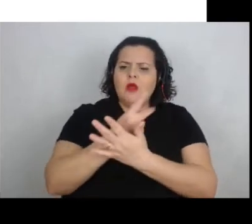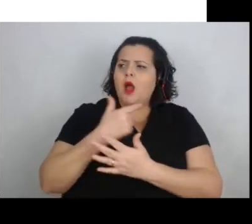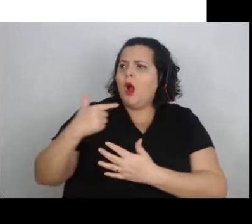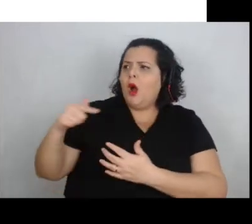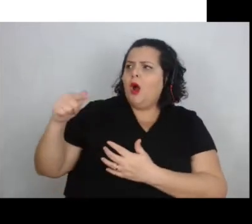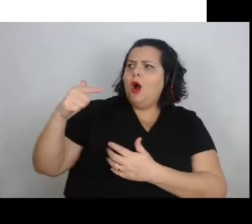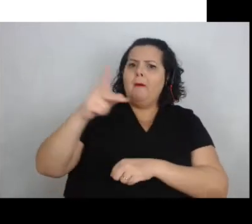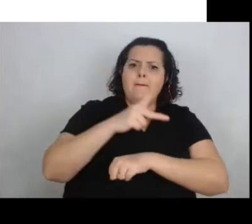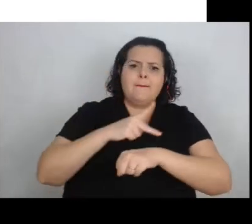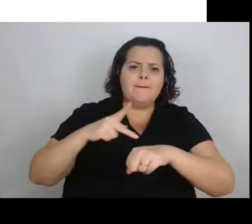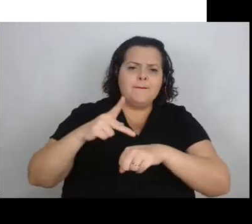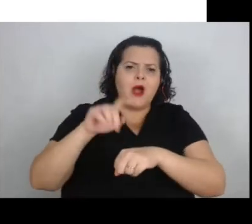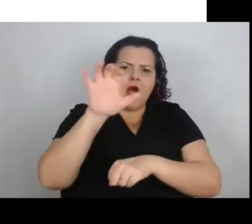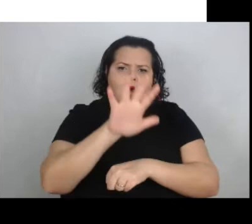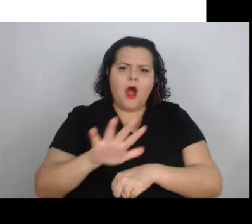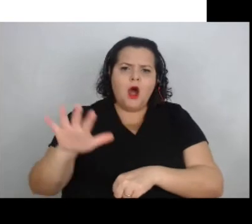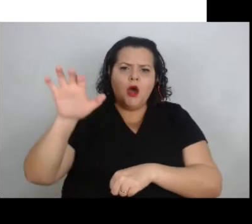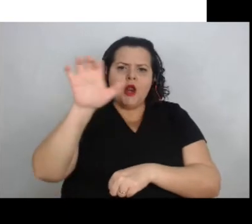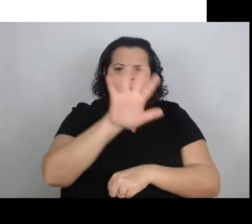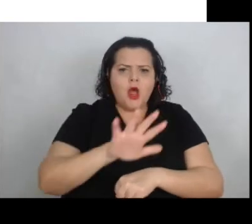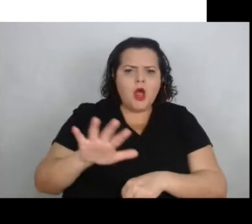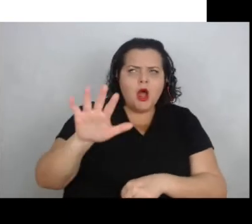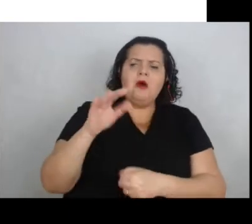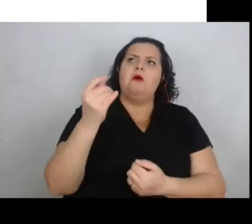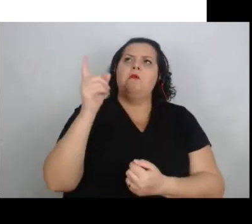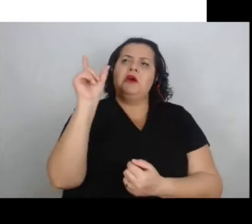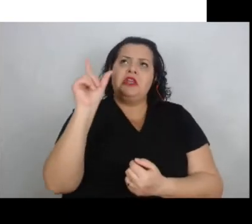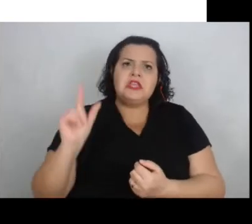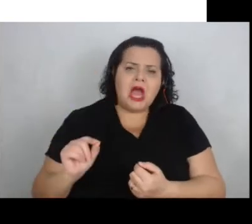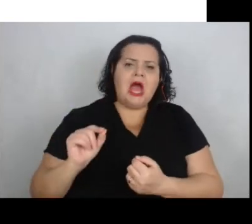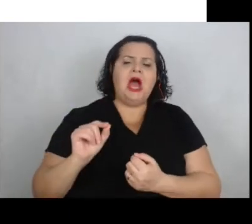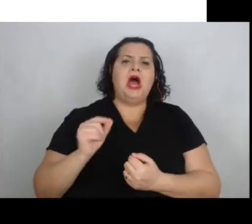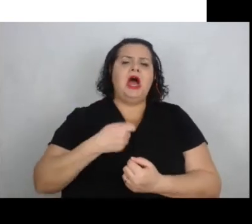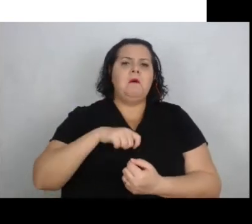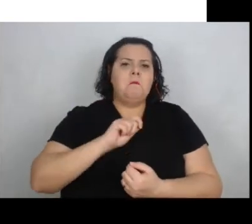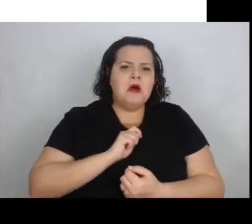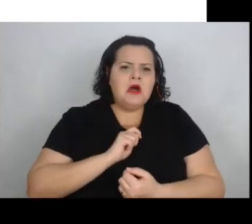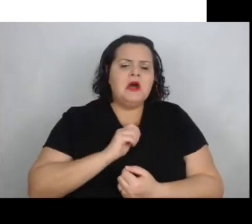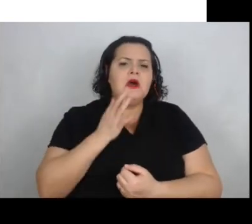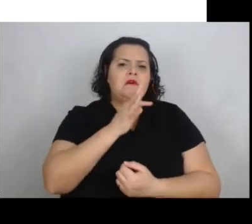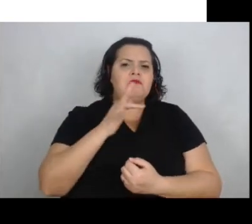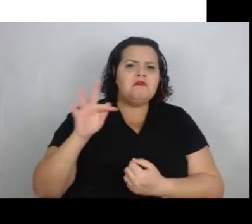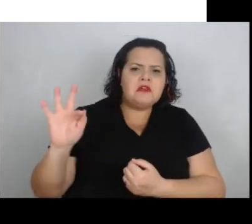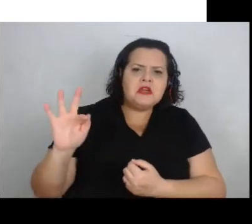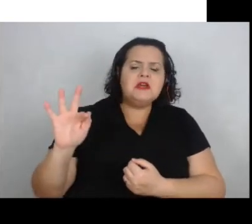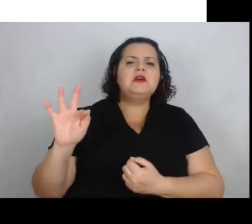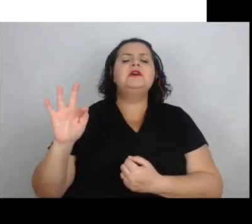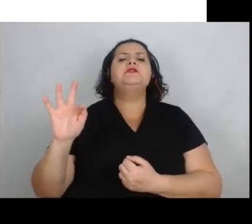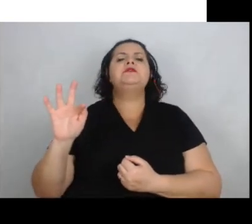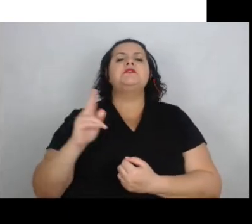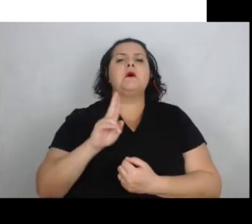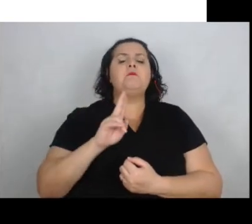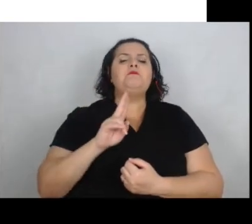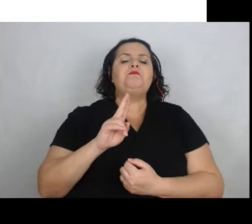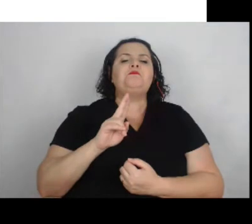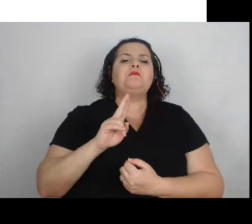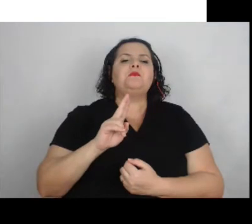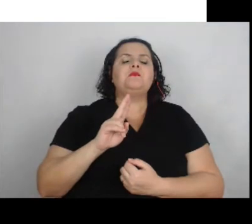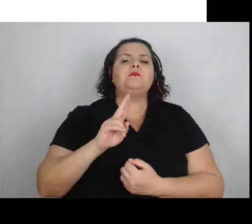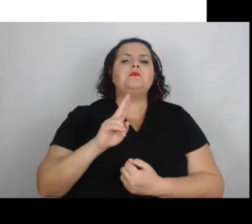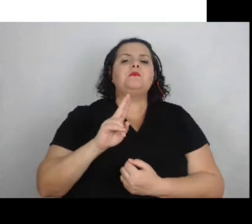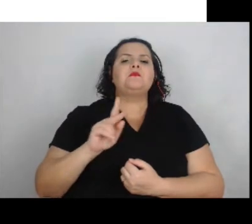europeus, particularmente os países Itália, Espanha, Reino Unido, a França, mesmo Portugal, a partir de 50